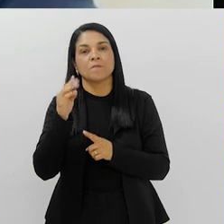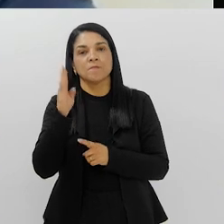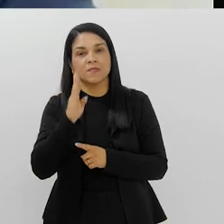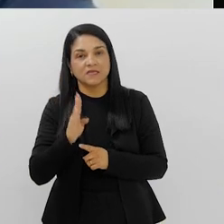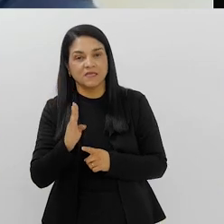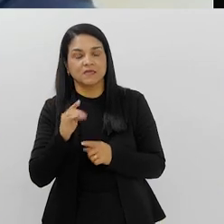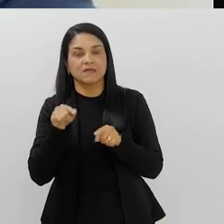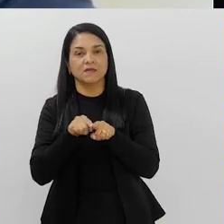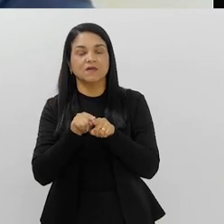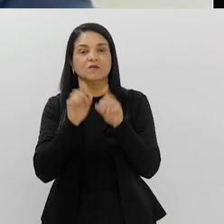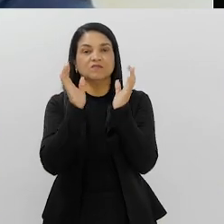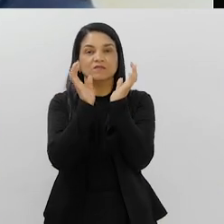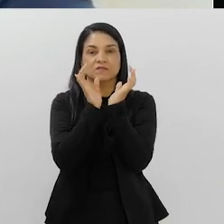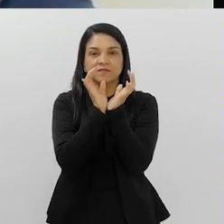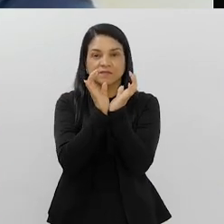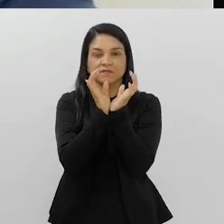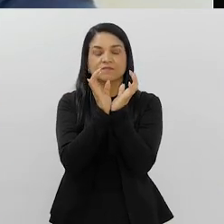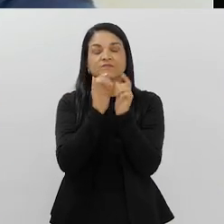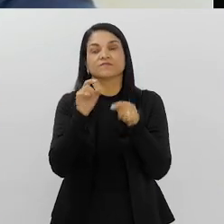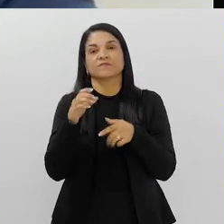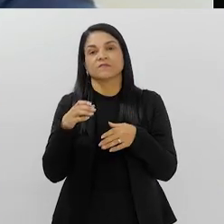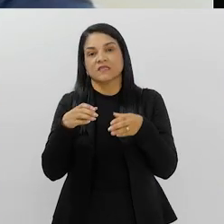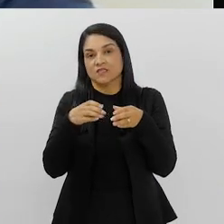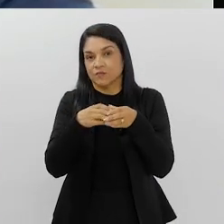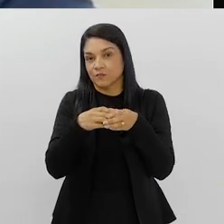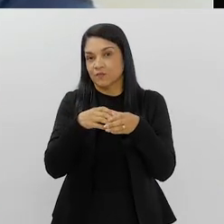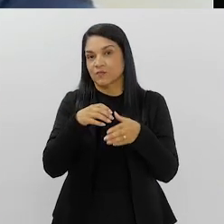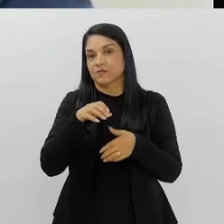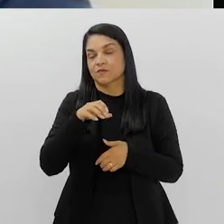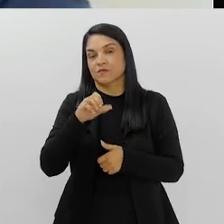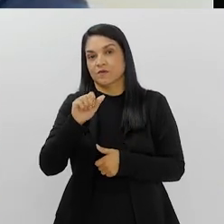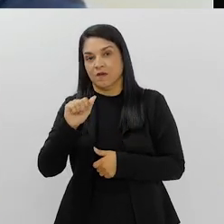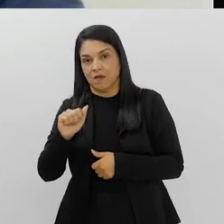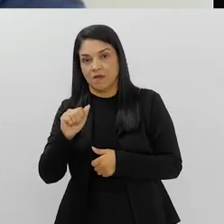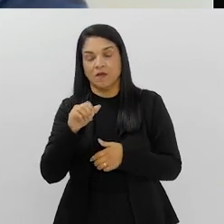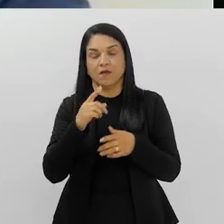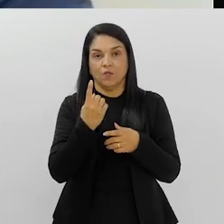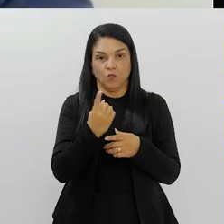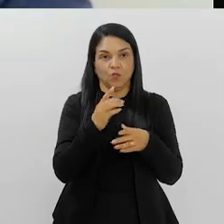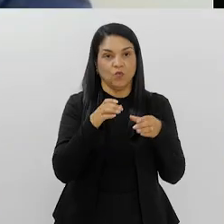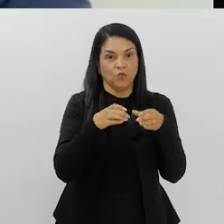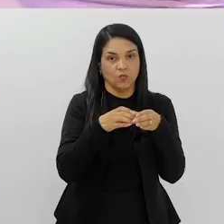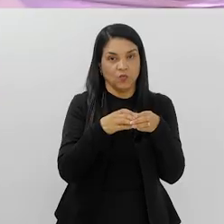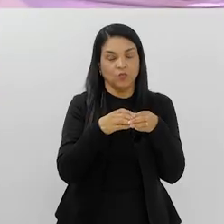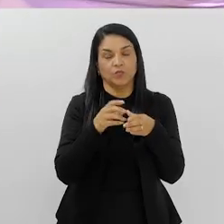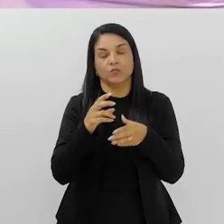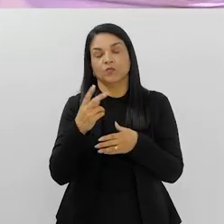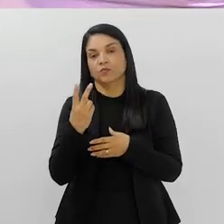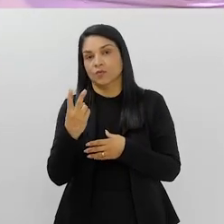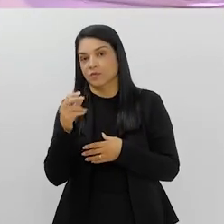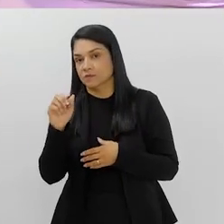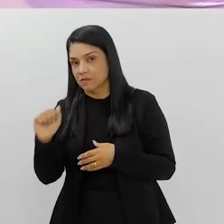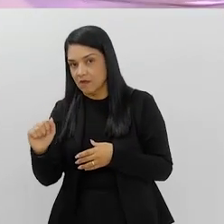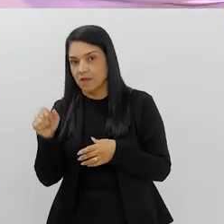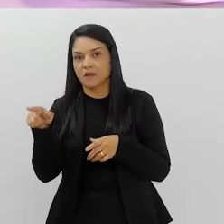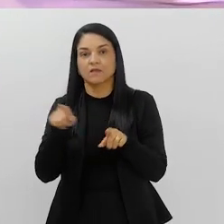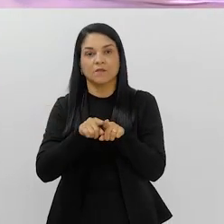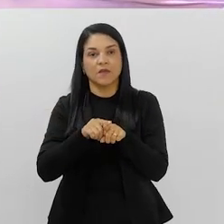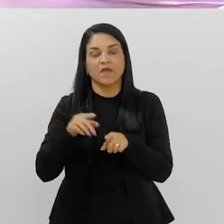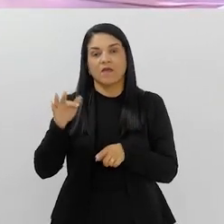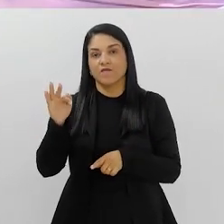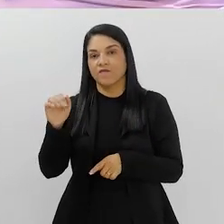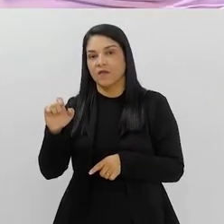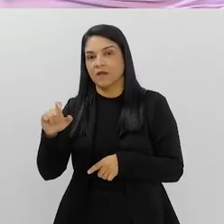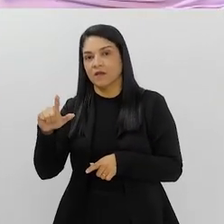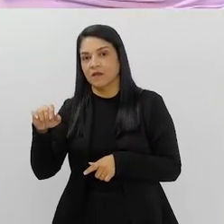Série D, Série A, Campeonato Carioca, Série A, conseguimos ter um equilíbrio com jogadores jovens, como o Filipinho, né?